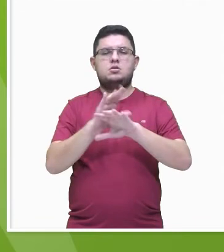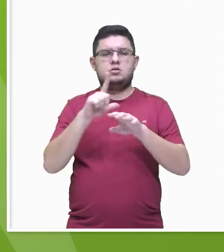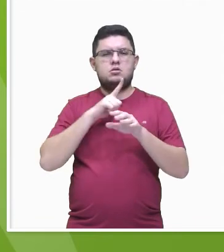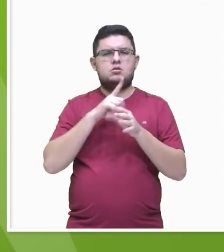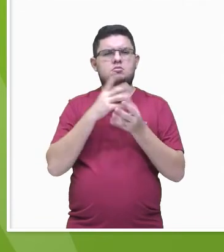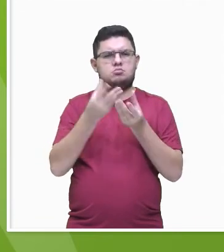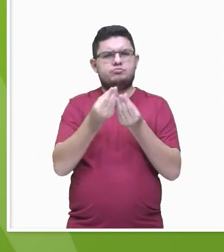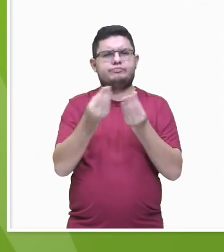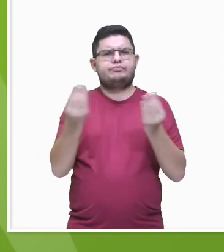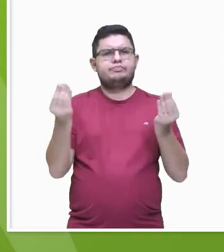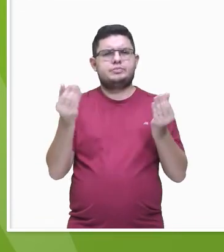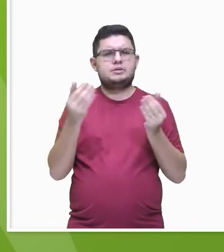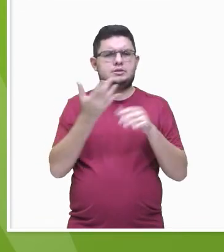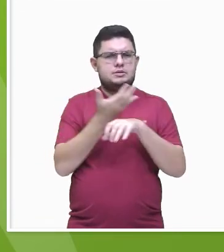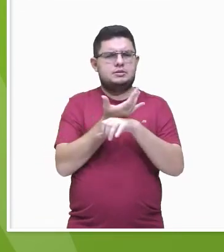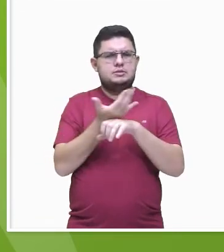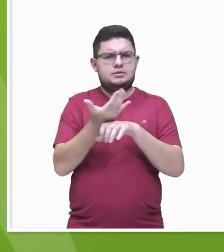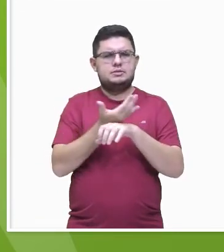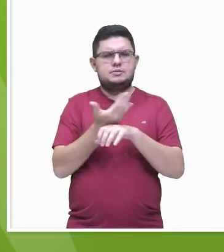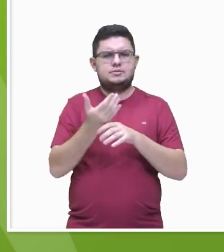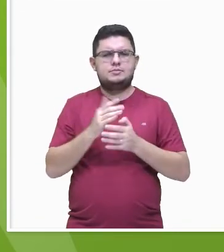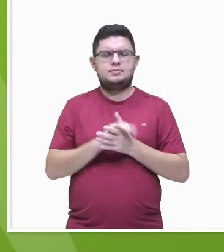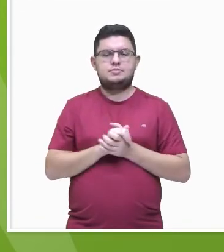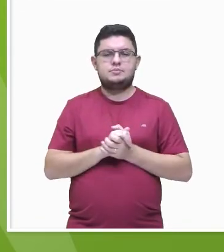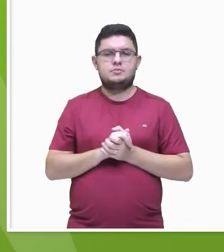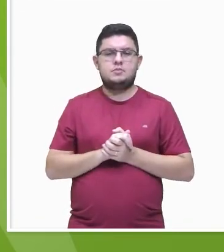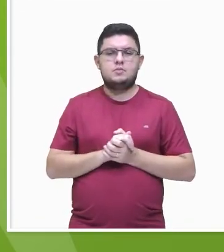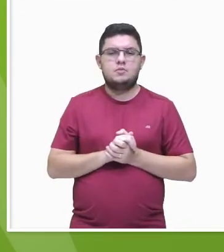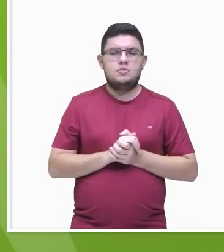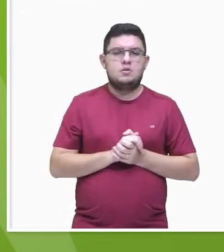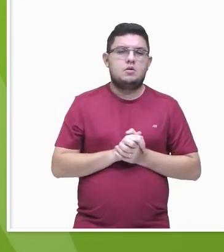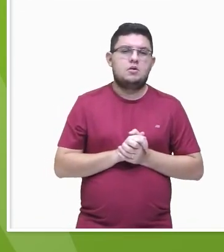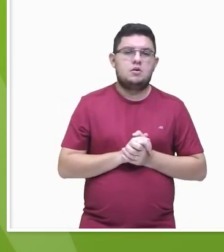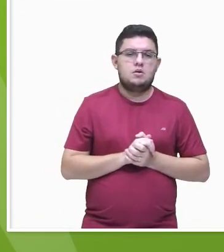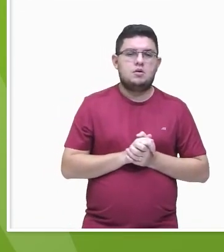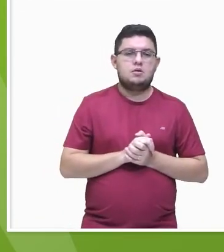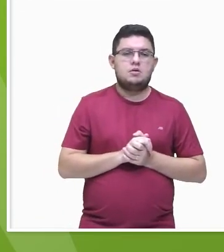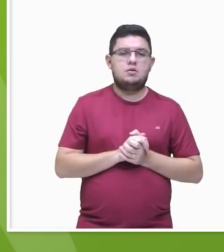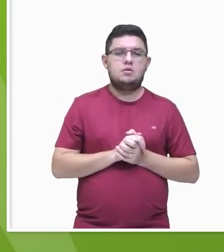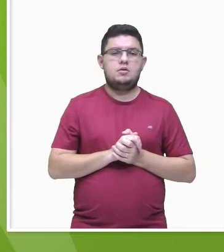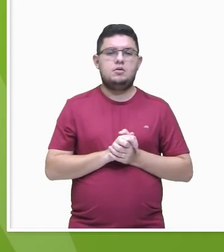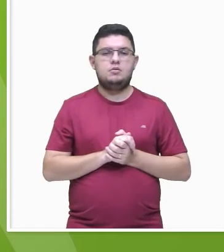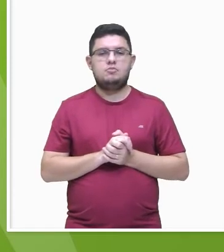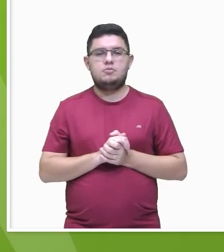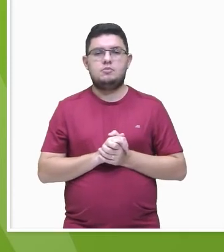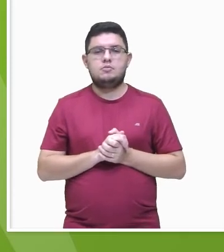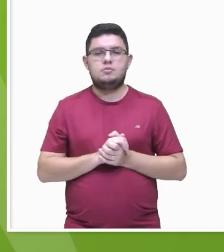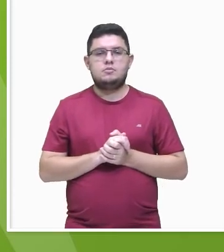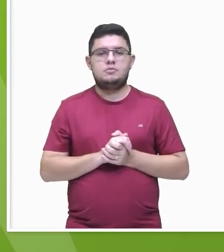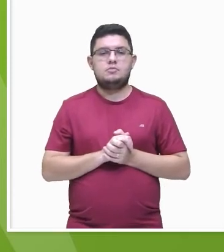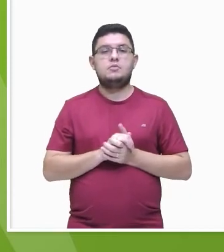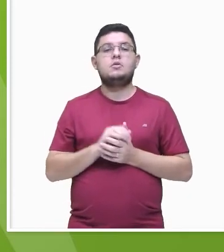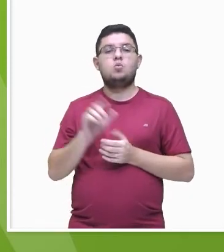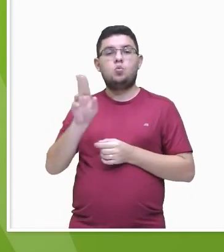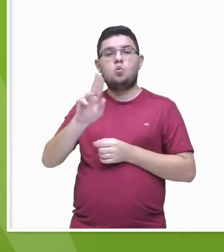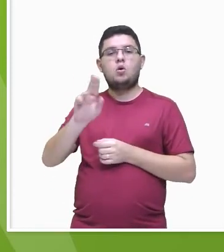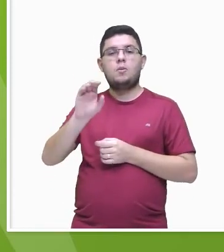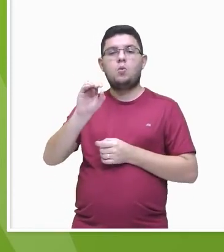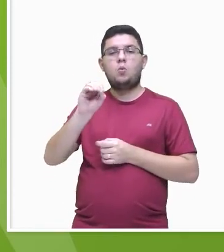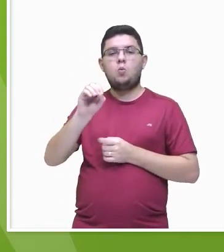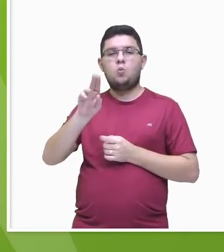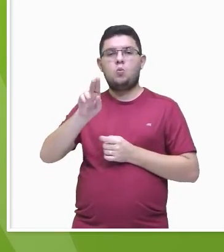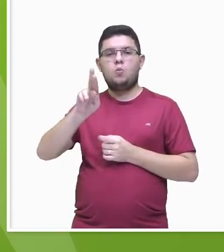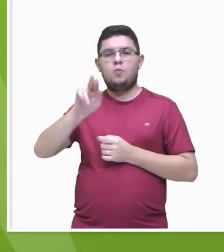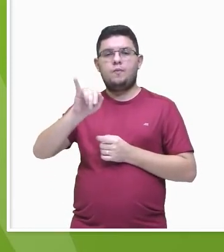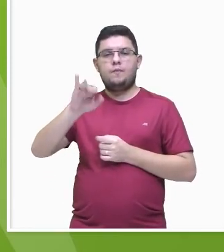no seu corpo. Aí em cima, então, a gente está observando aqui, ó, o ouriço, tá?